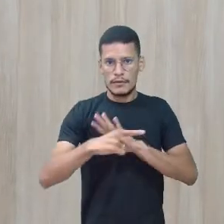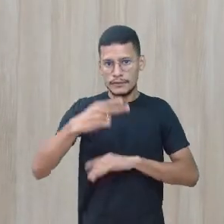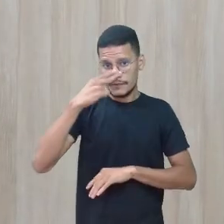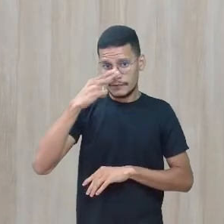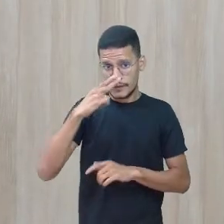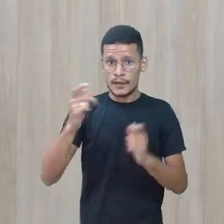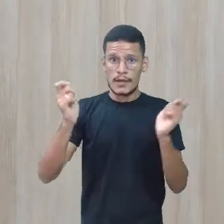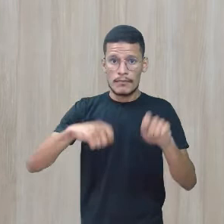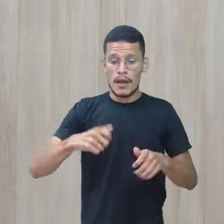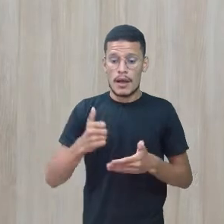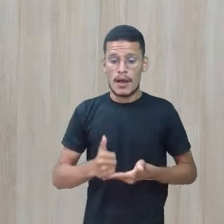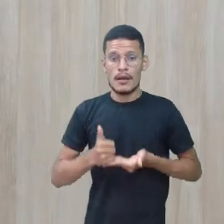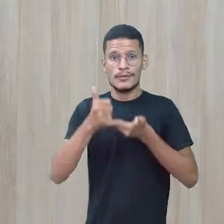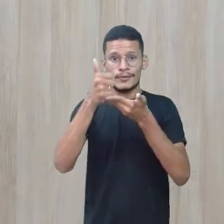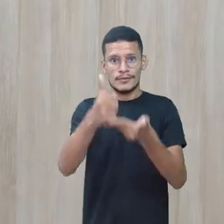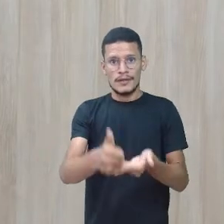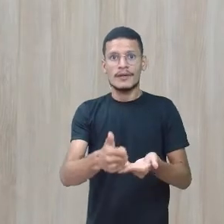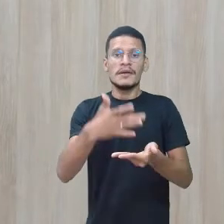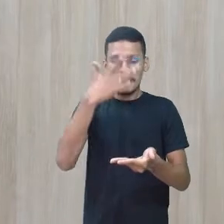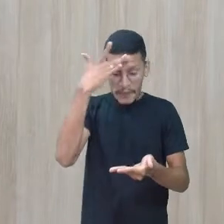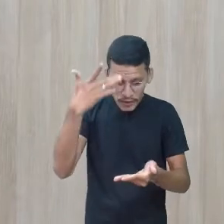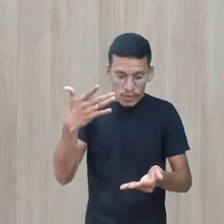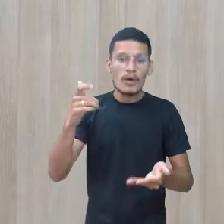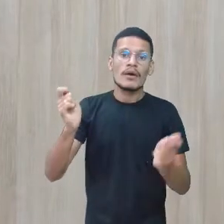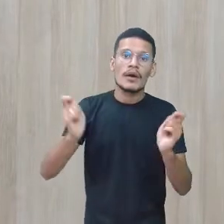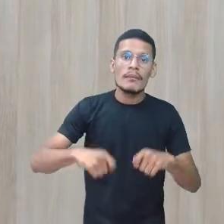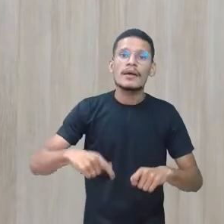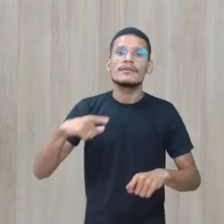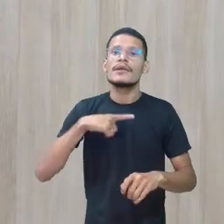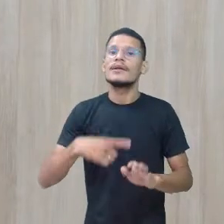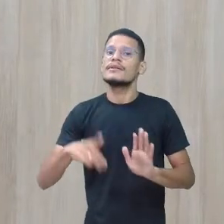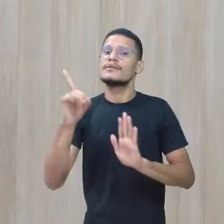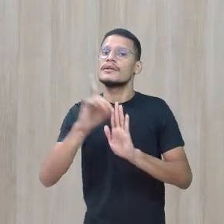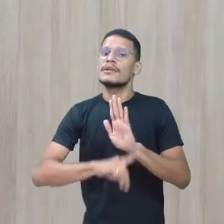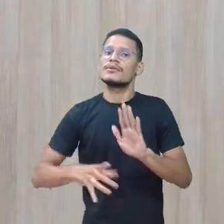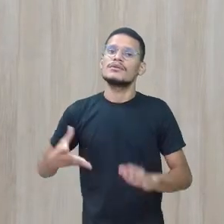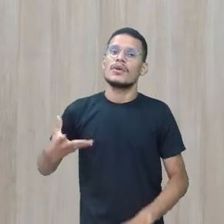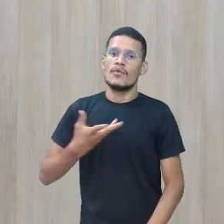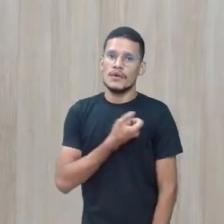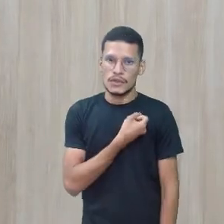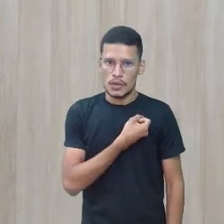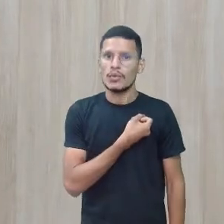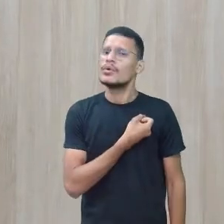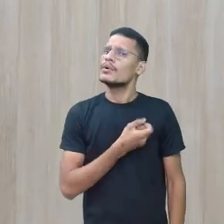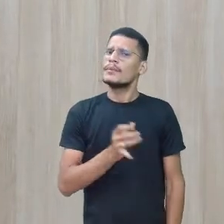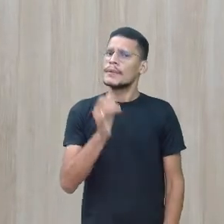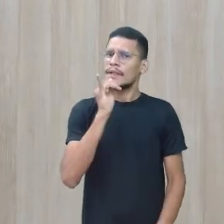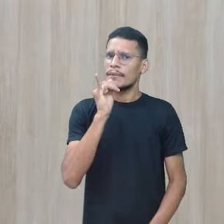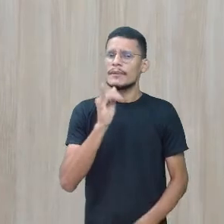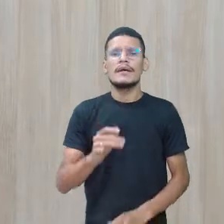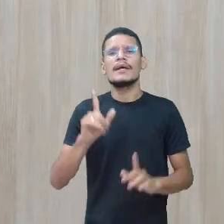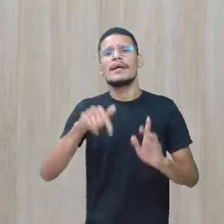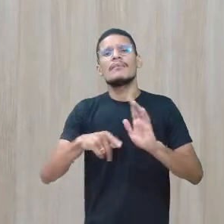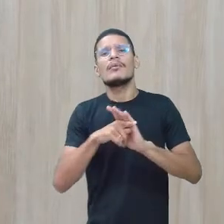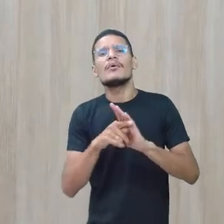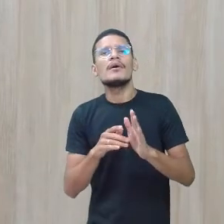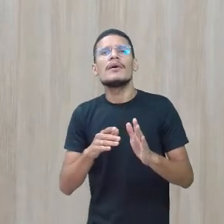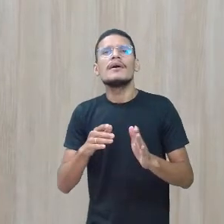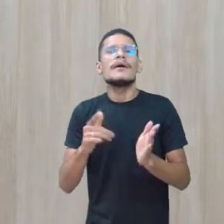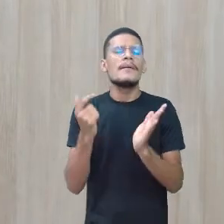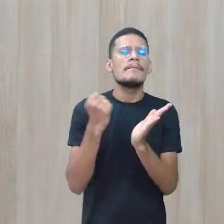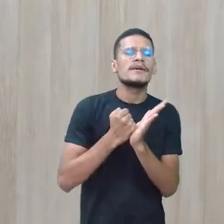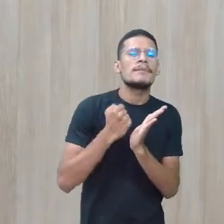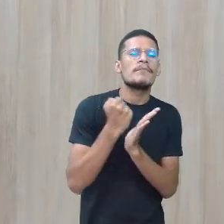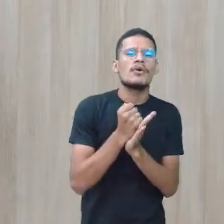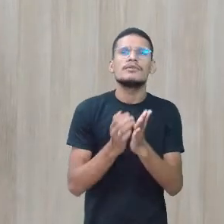para contribuir para que esse pessoal ganhasse o direito, né, de salvação, né? Ou seja, ganhasse o passaporte ali para